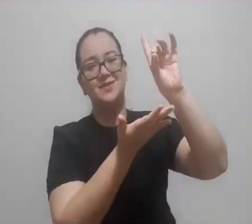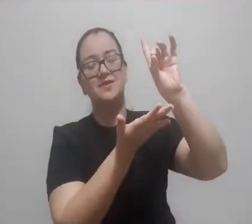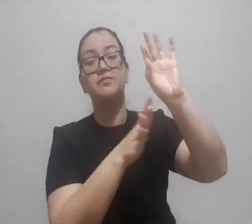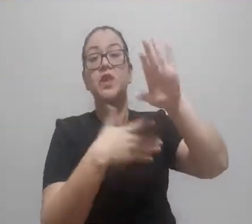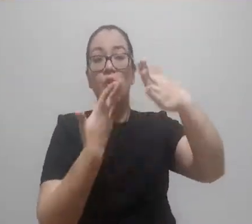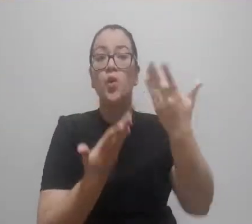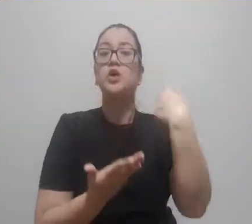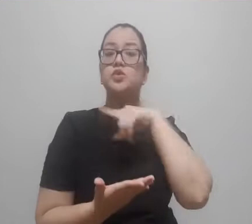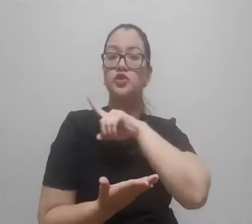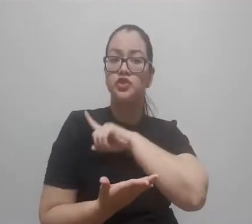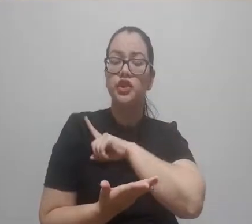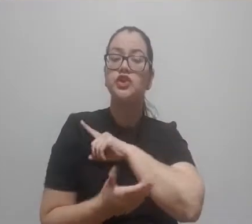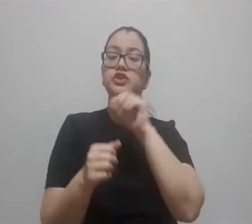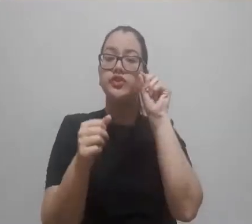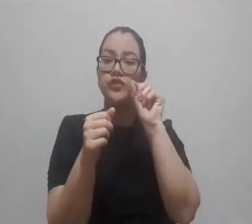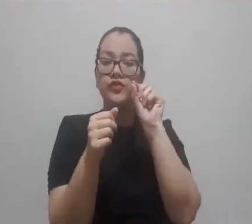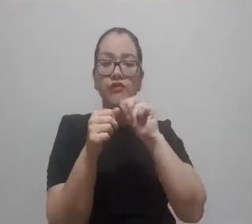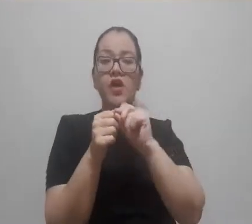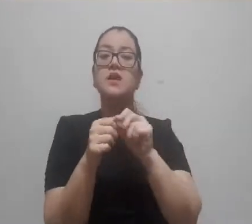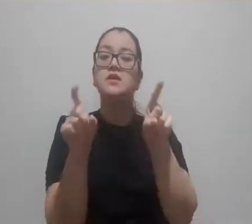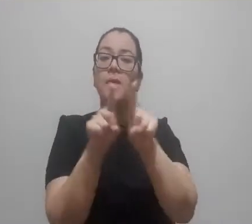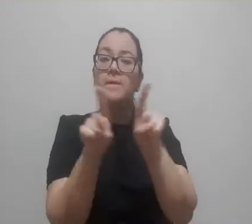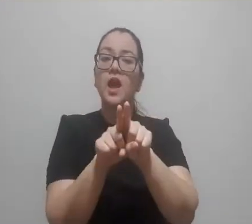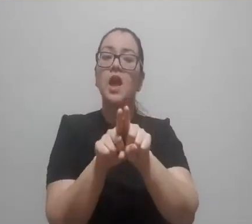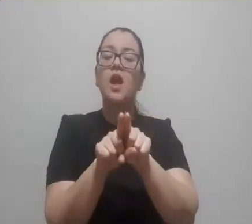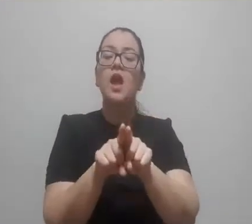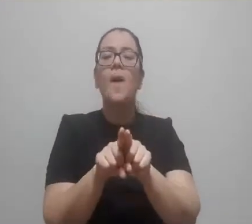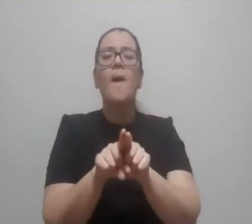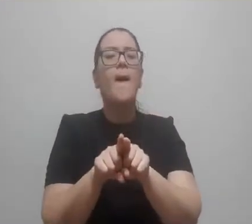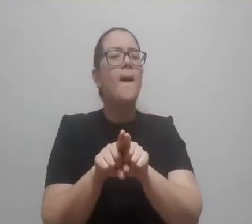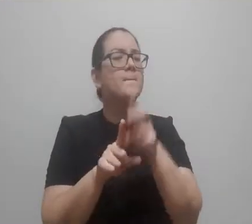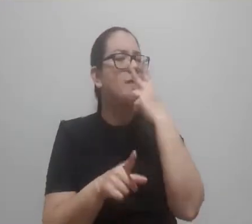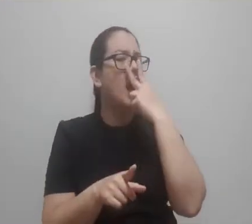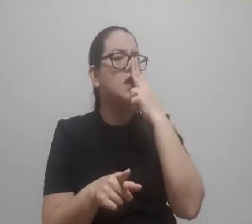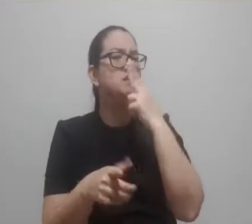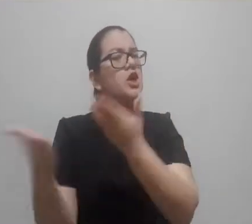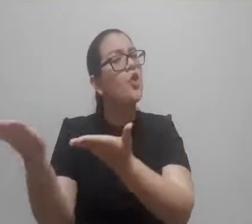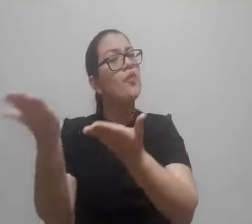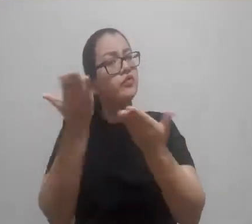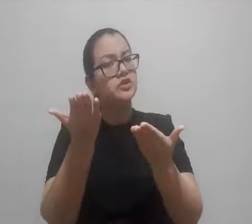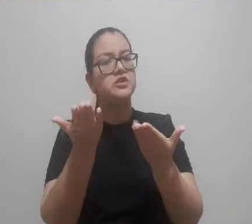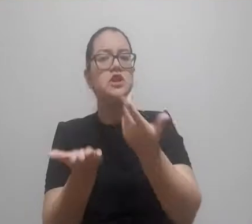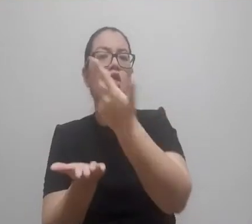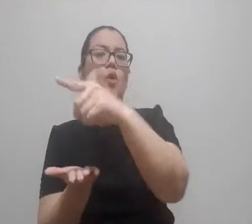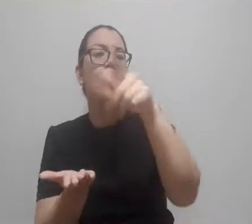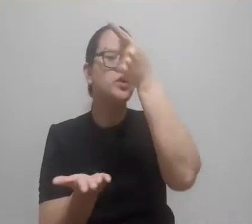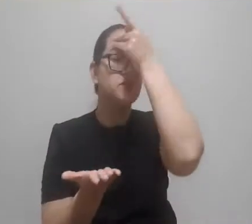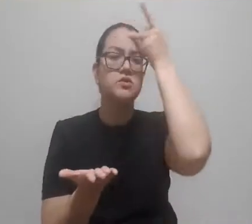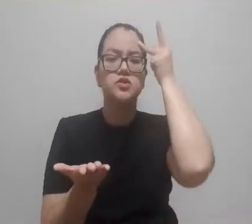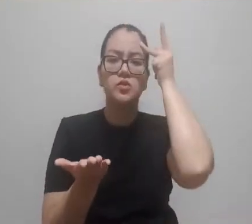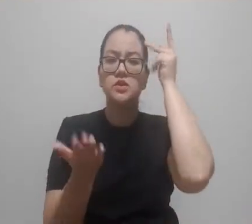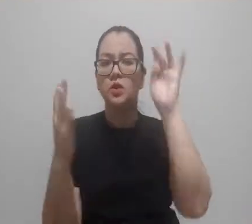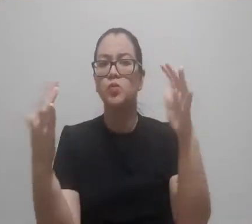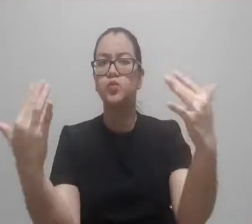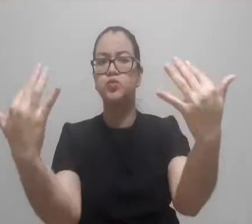nós estamos convidando as pessoas que nos conhecem e que nos seguem e de uma certa forma estão próximas de nós, a